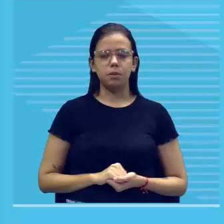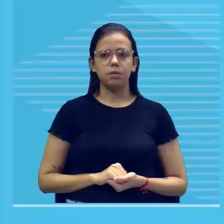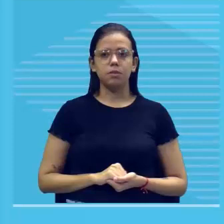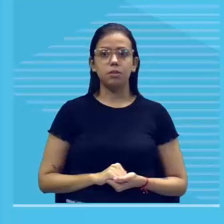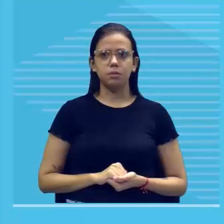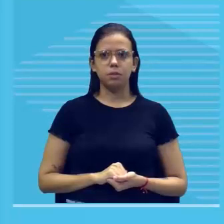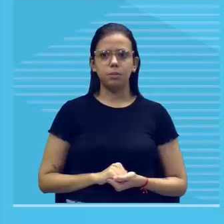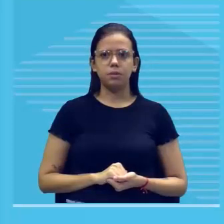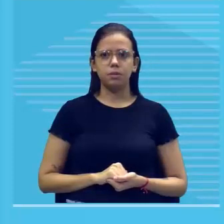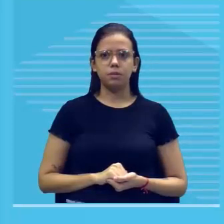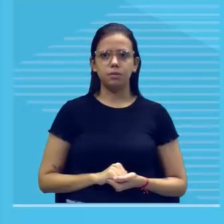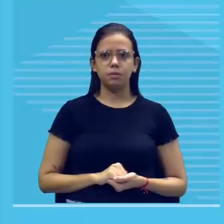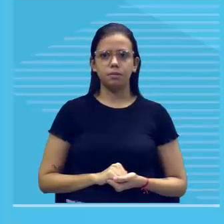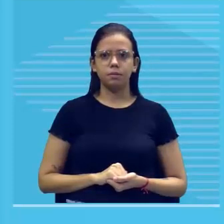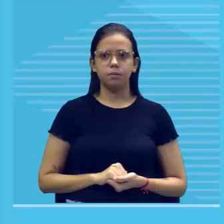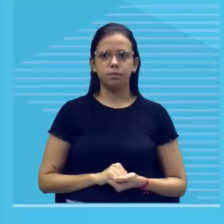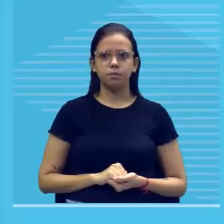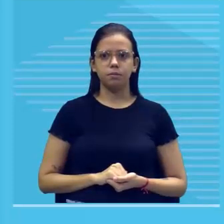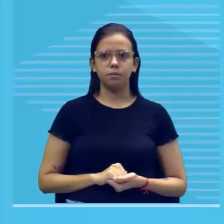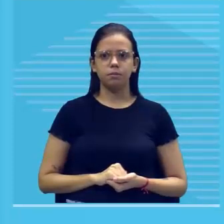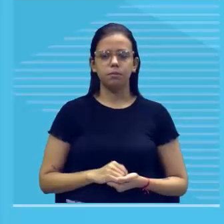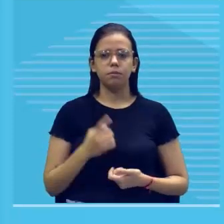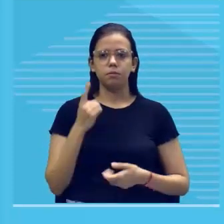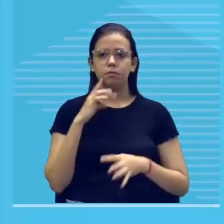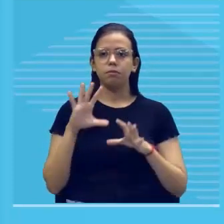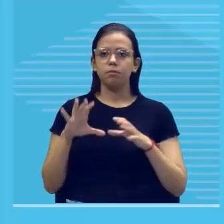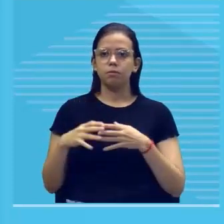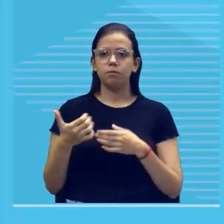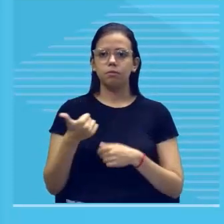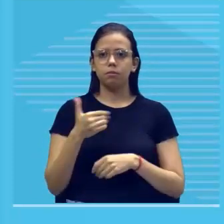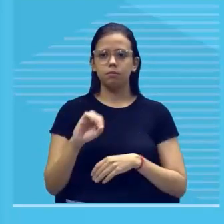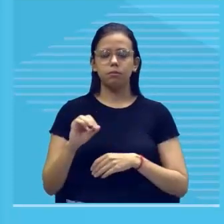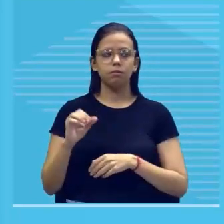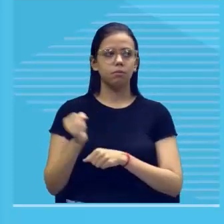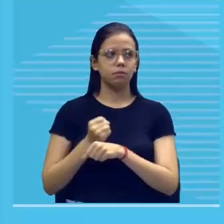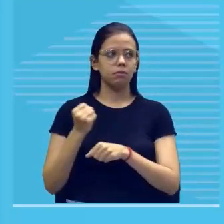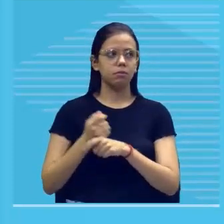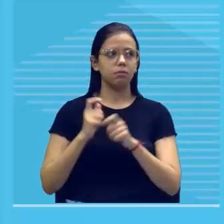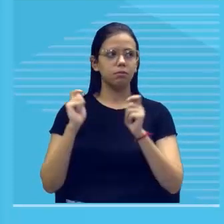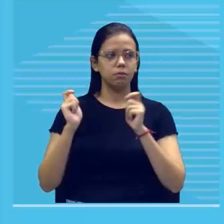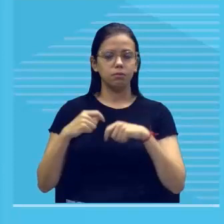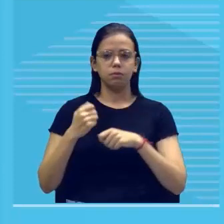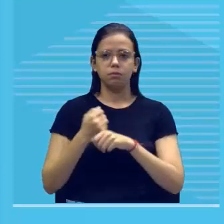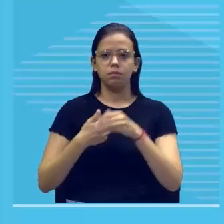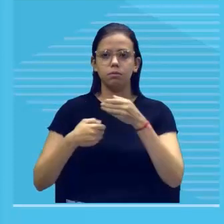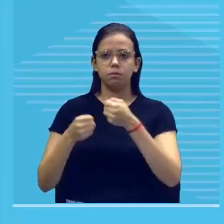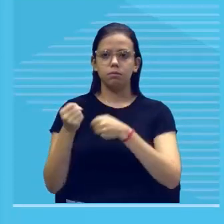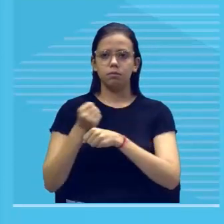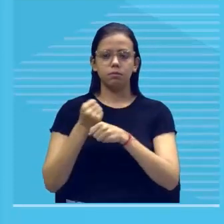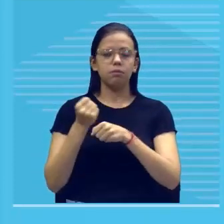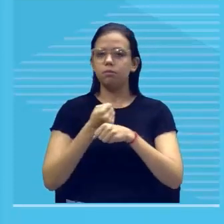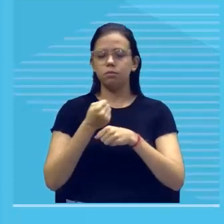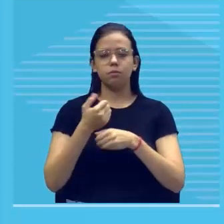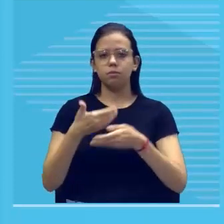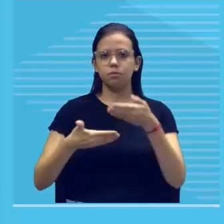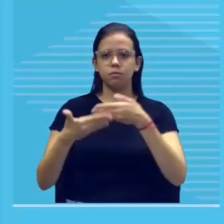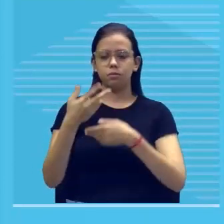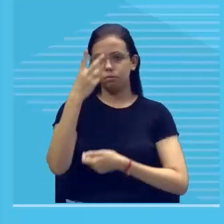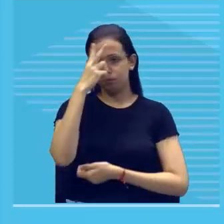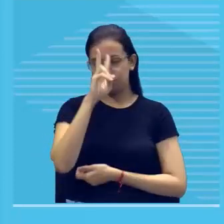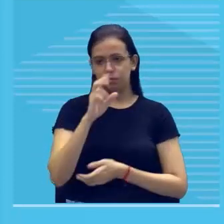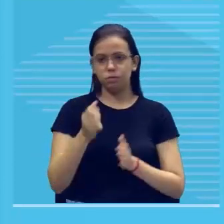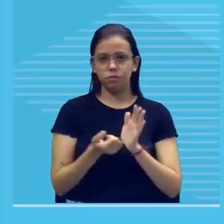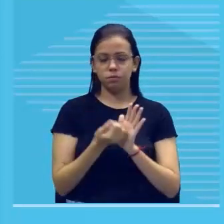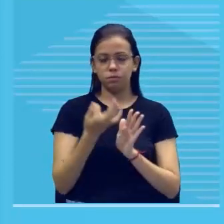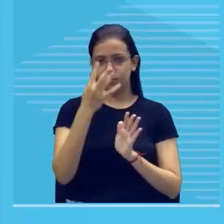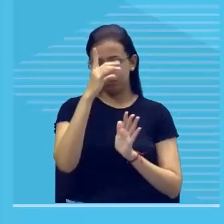vamos lá jogar com 10 pedreiros Podemos construir um muro em 2 dias quantos dias